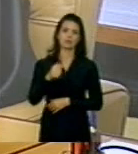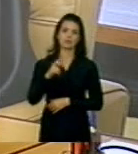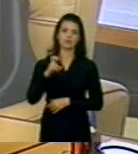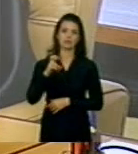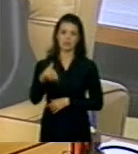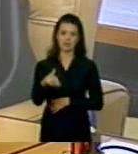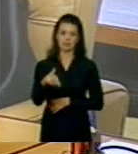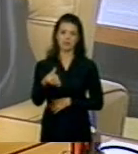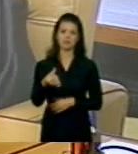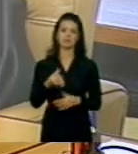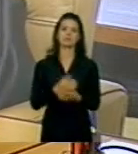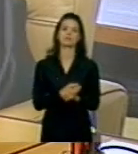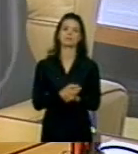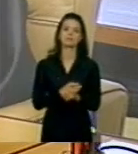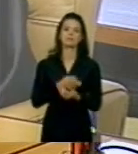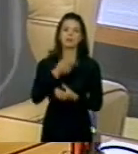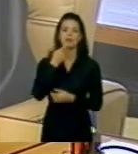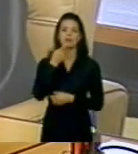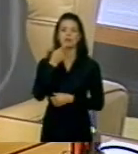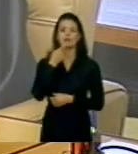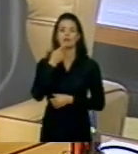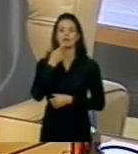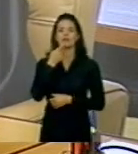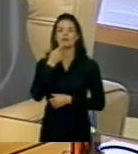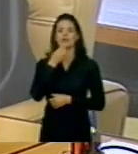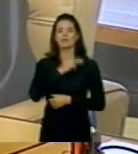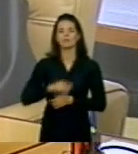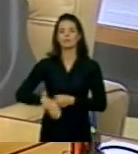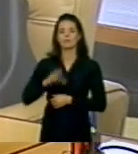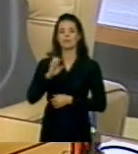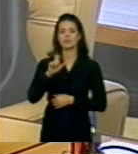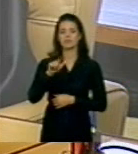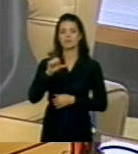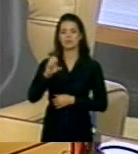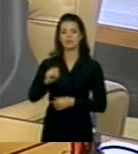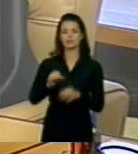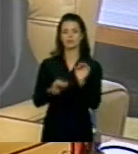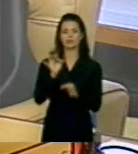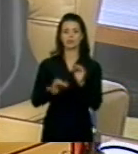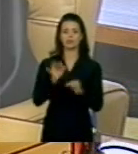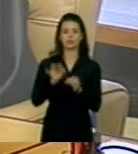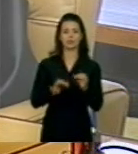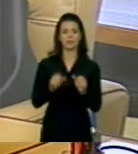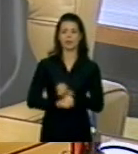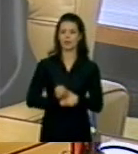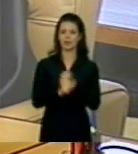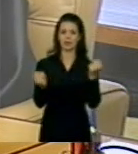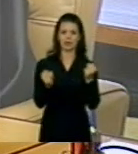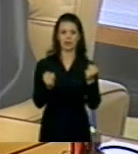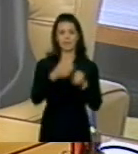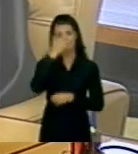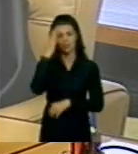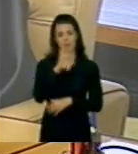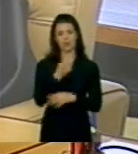sede de agravo regimental, relator ministro Celso de Mello, que julgou inaplicável a ex-ocupantes de